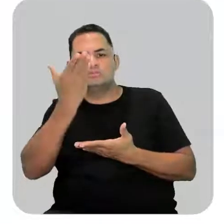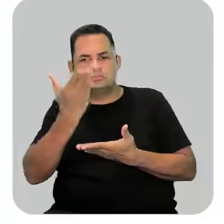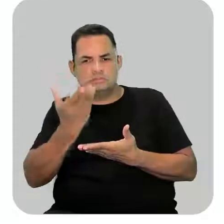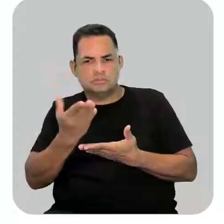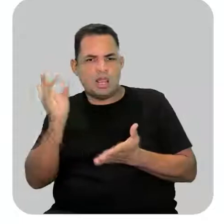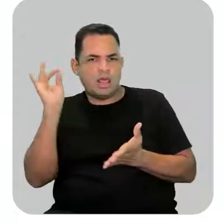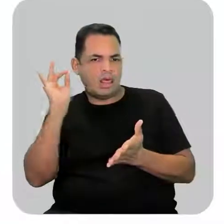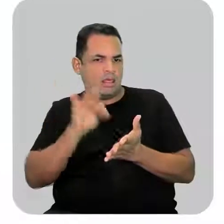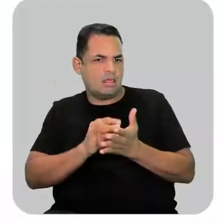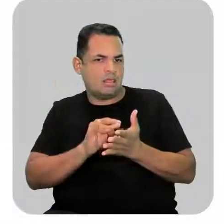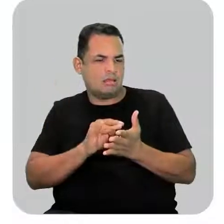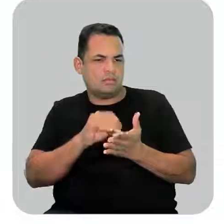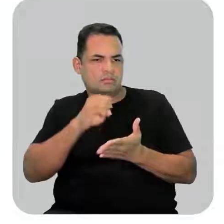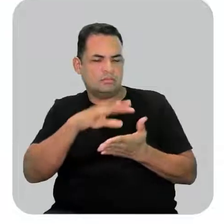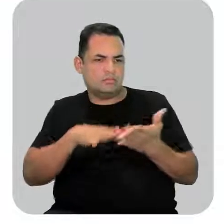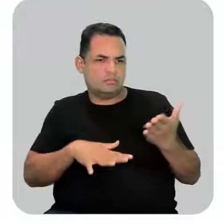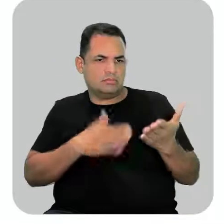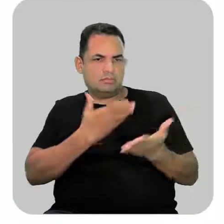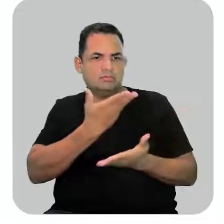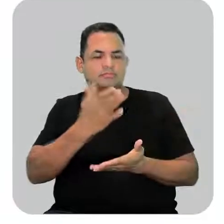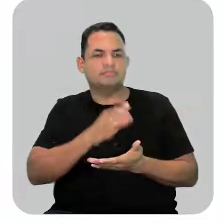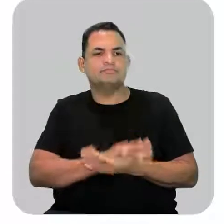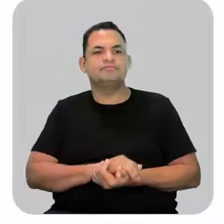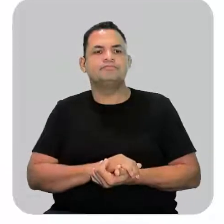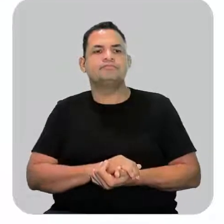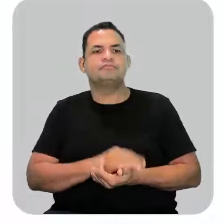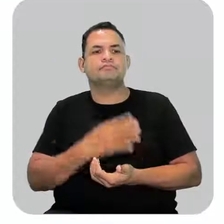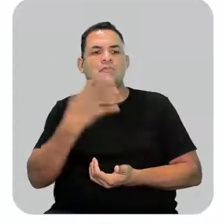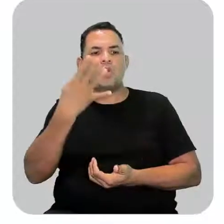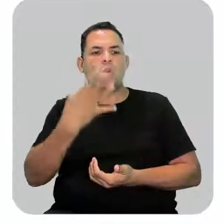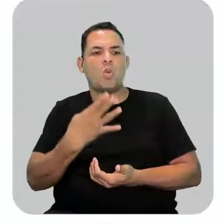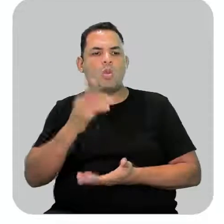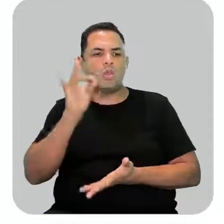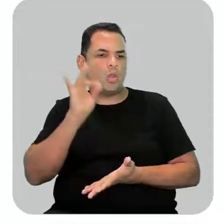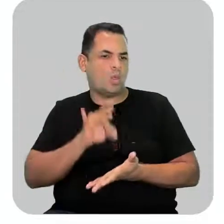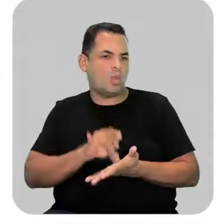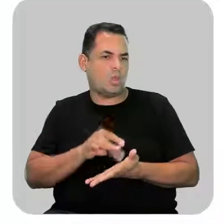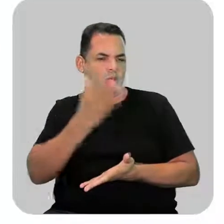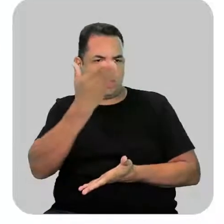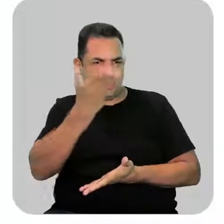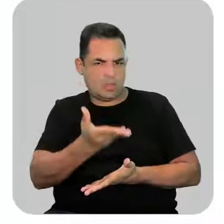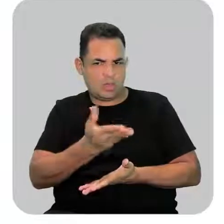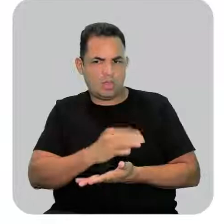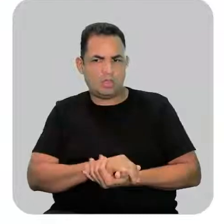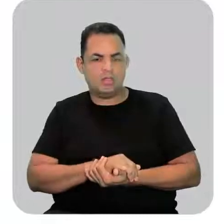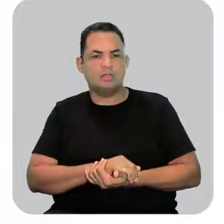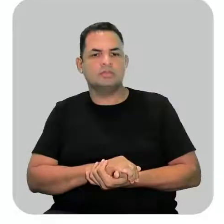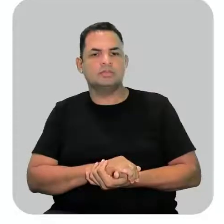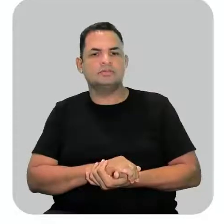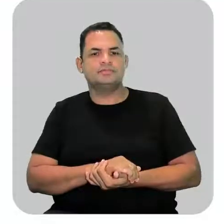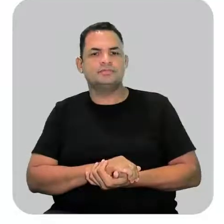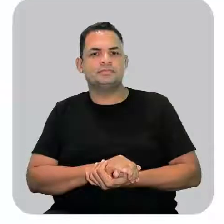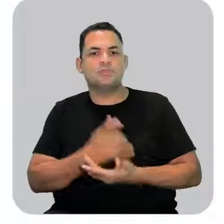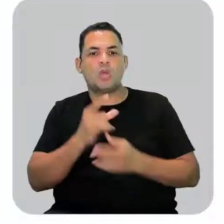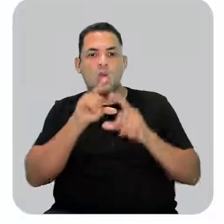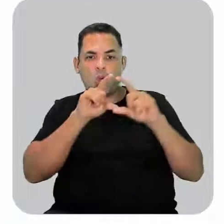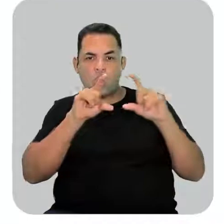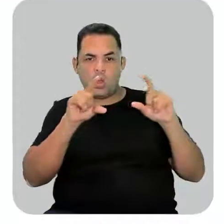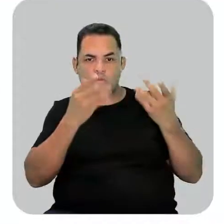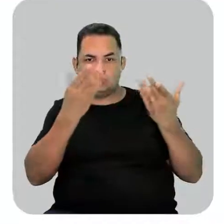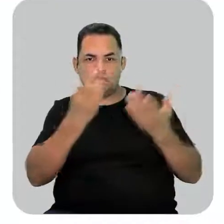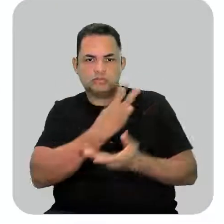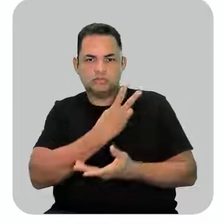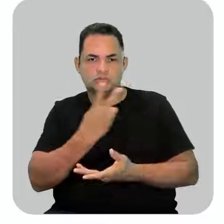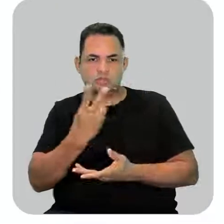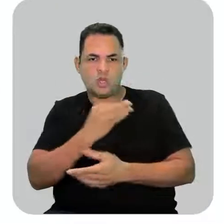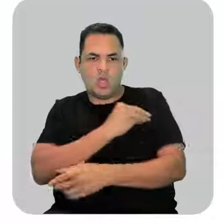seguintes afirmações. E aí ele dá 4 afirmações aqui pra gente em cima desses dois